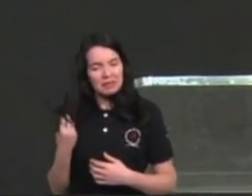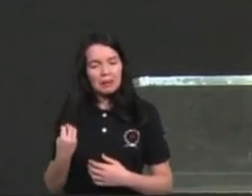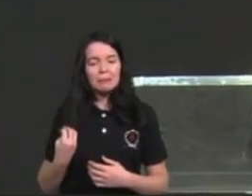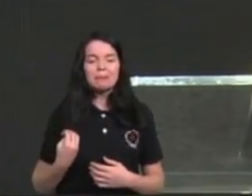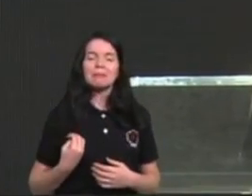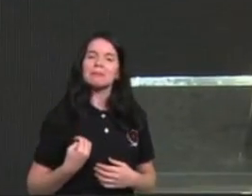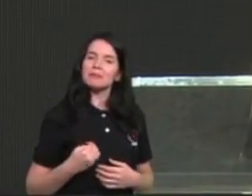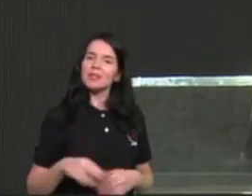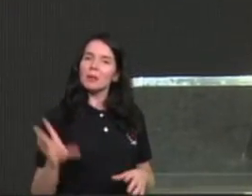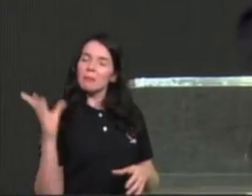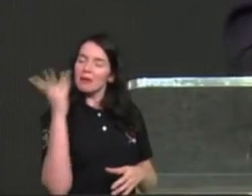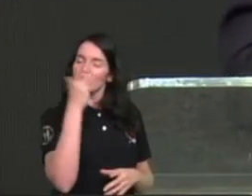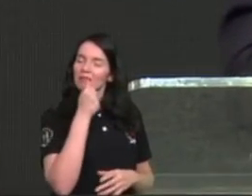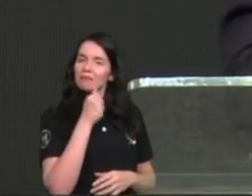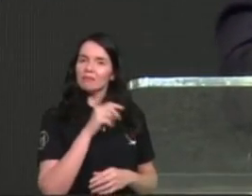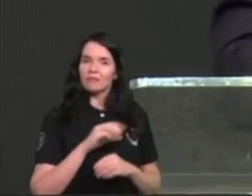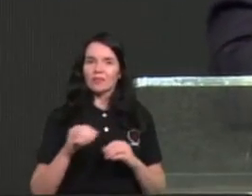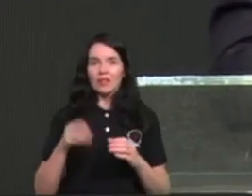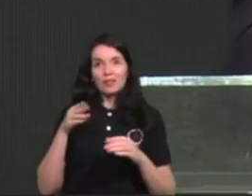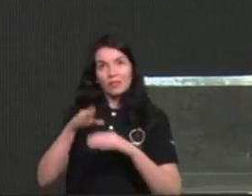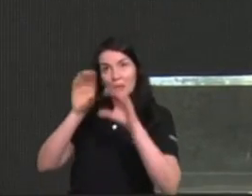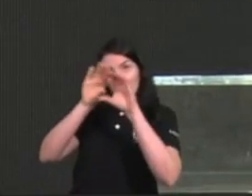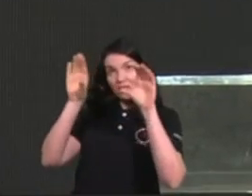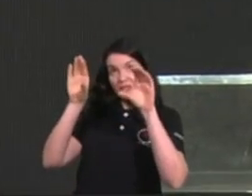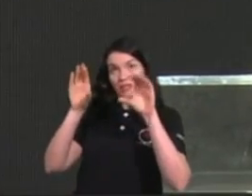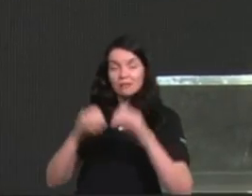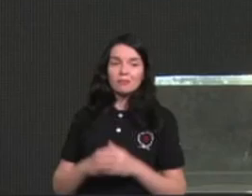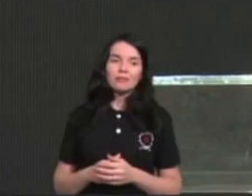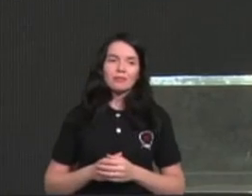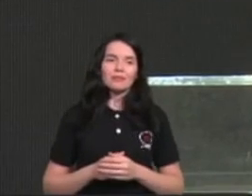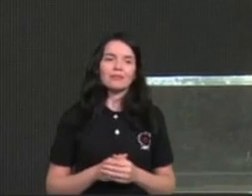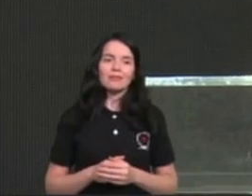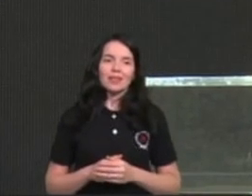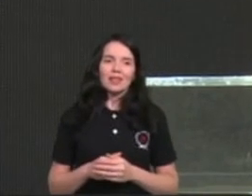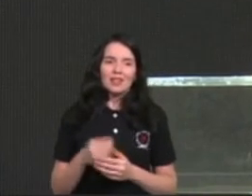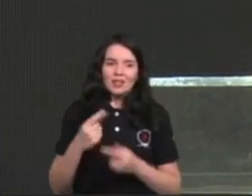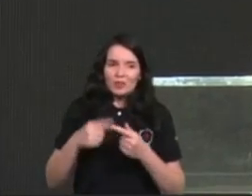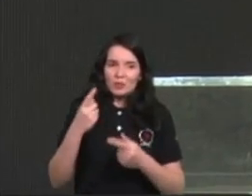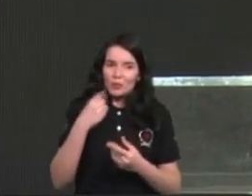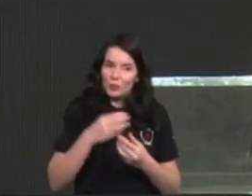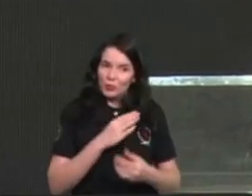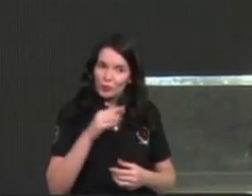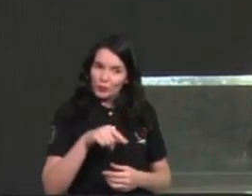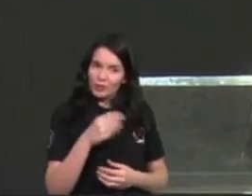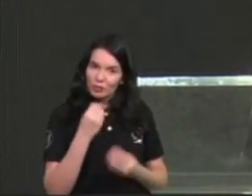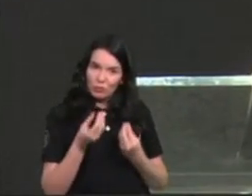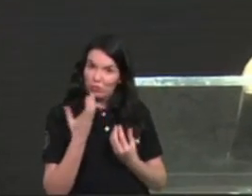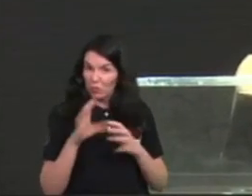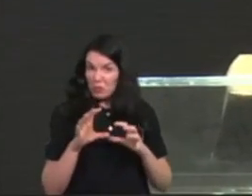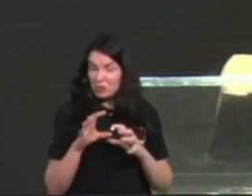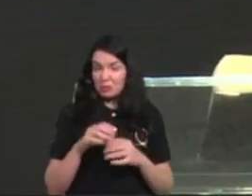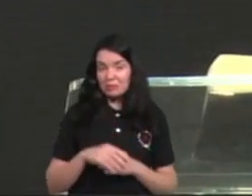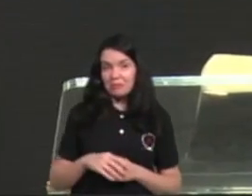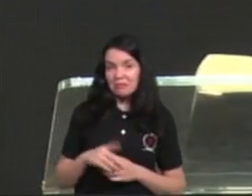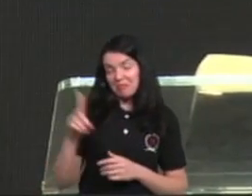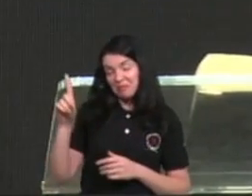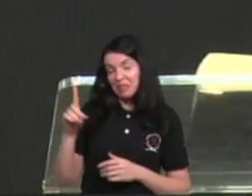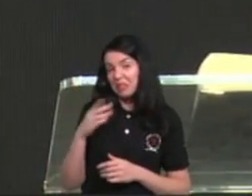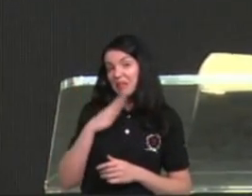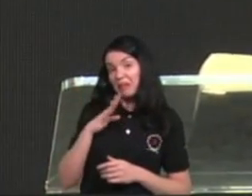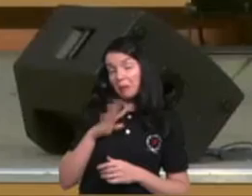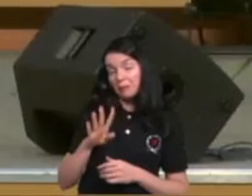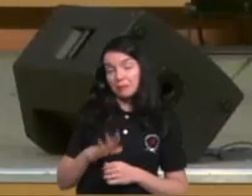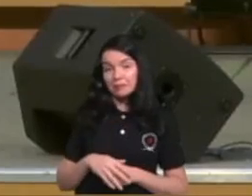cor que coisa linda vou te levar para o céu ninguém vai para o inferno porque Deus não foi com a tua cara ninguém vai para o céu porque Deus achou que você é